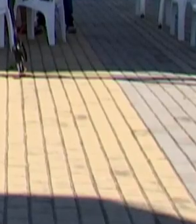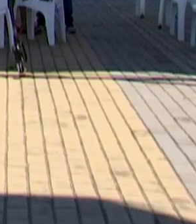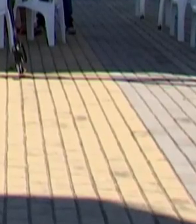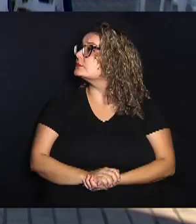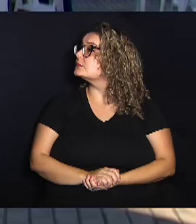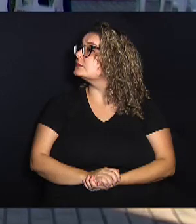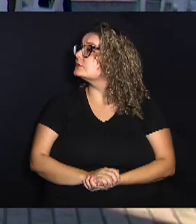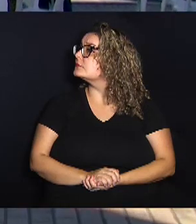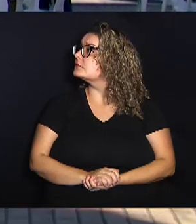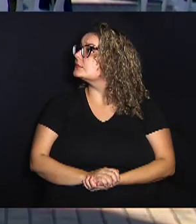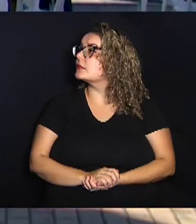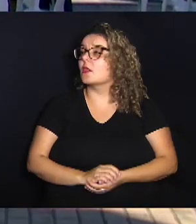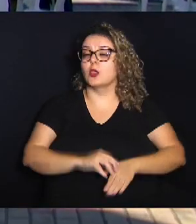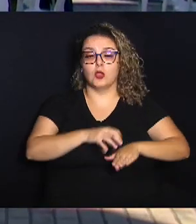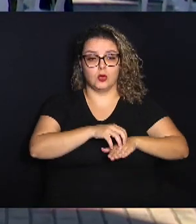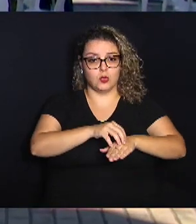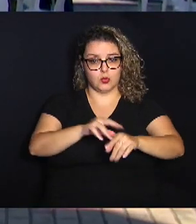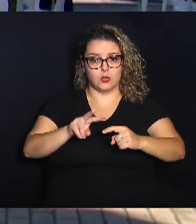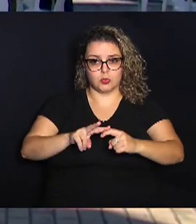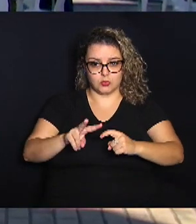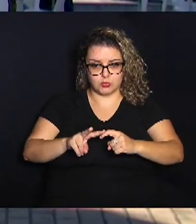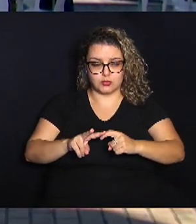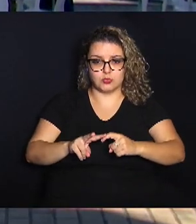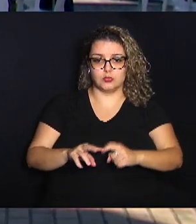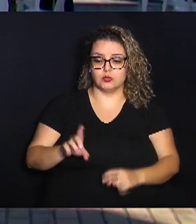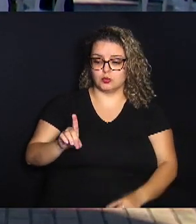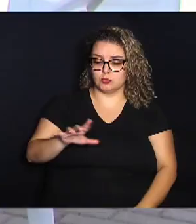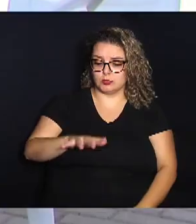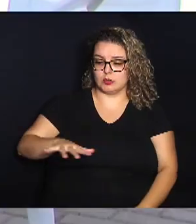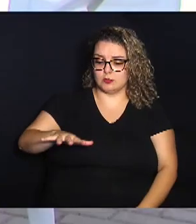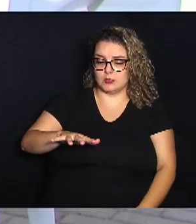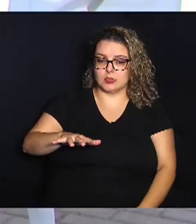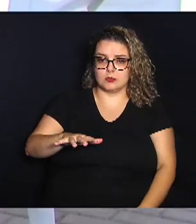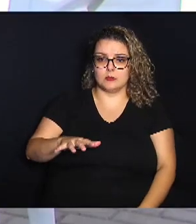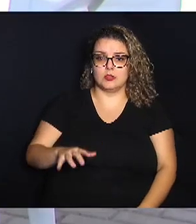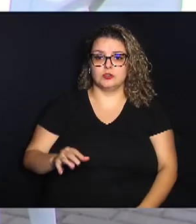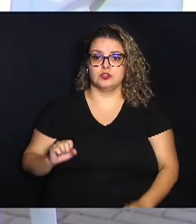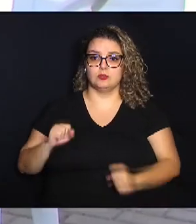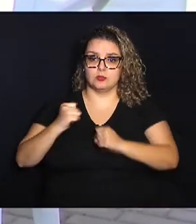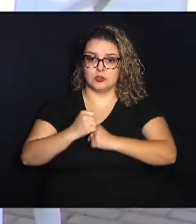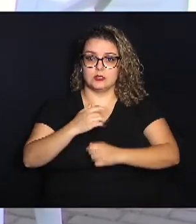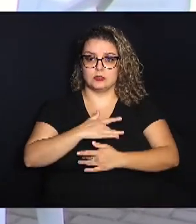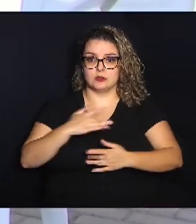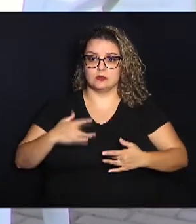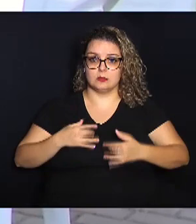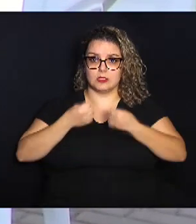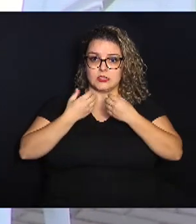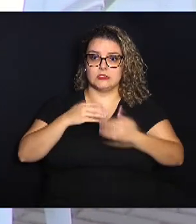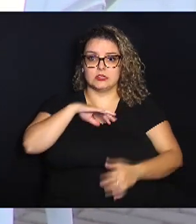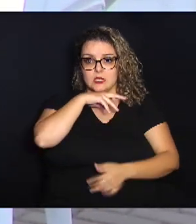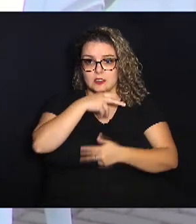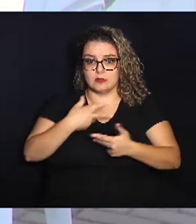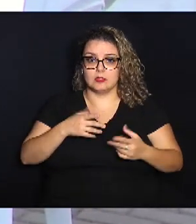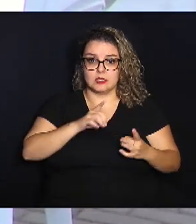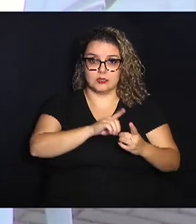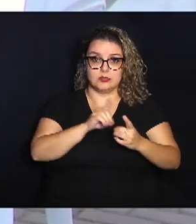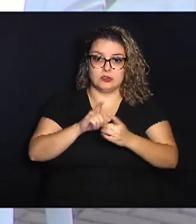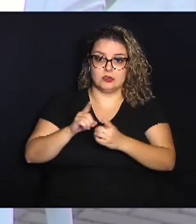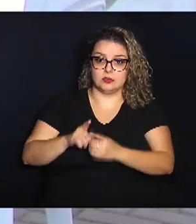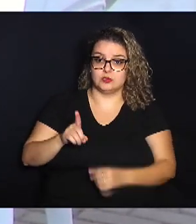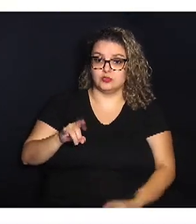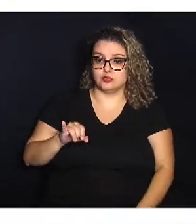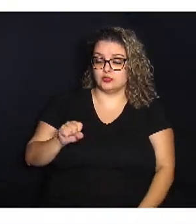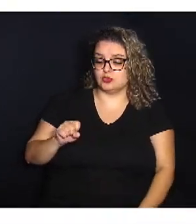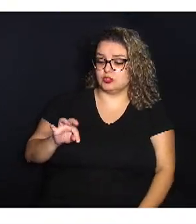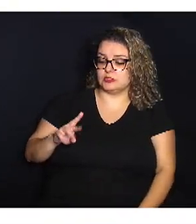O consultório veterinário móvel do Departamento de Proteção e Bem-Estar Animal está atendendo a região do distrito do